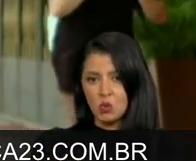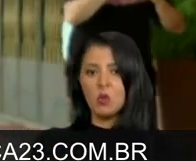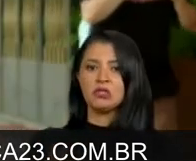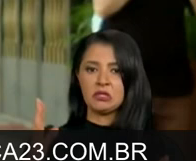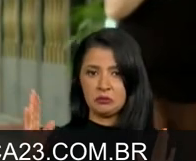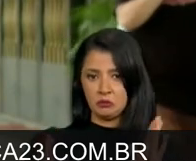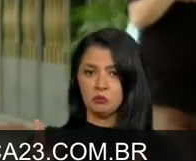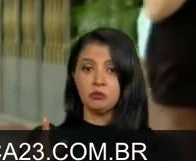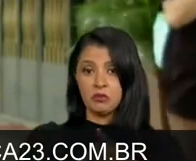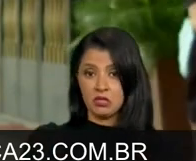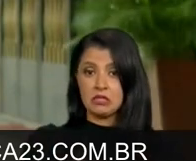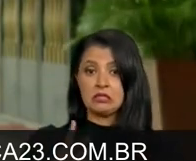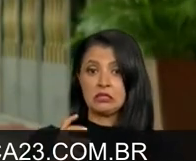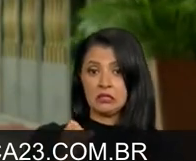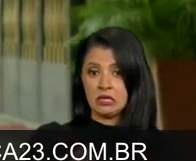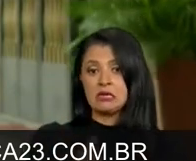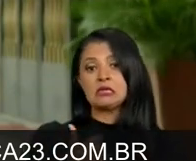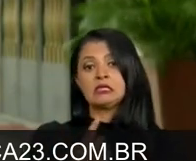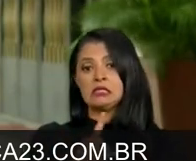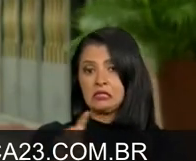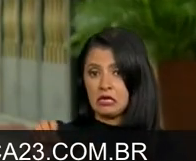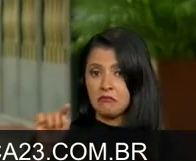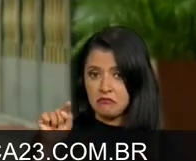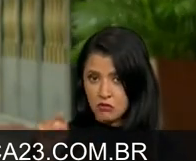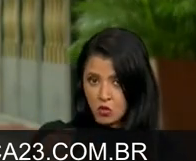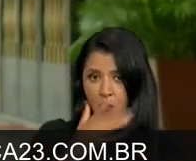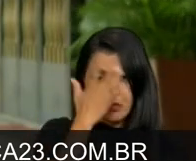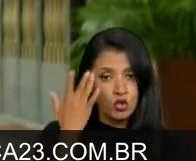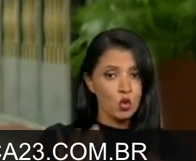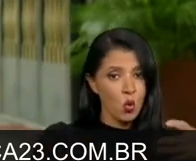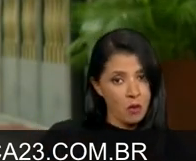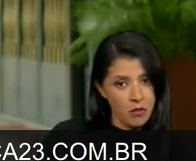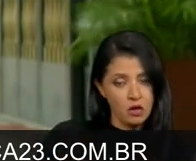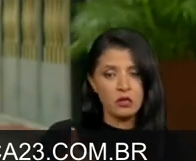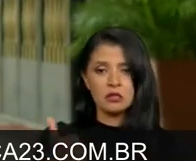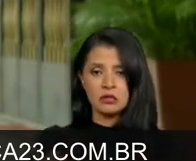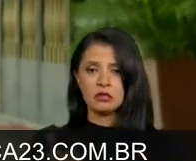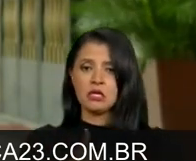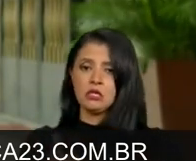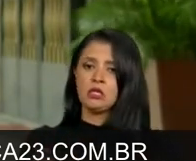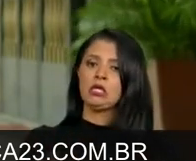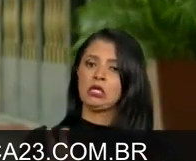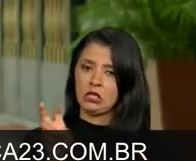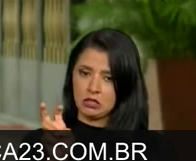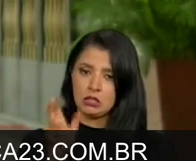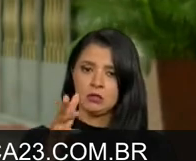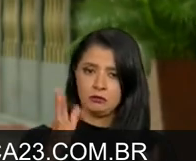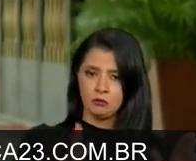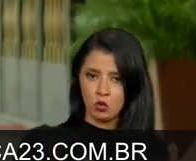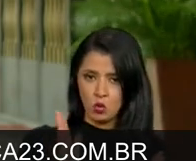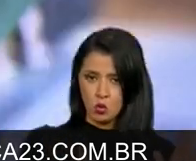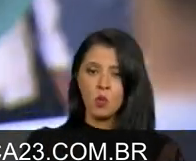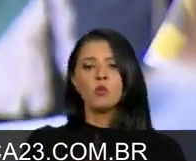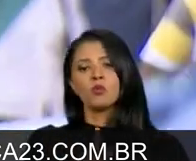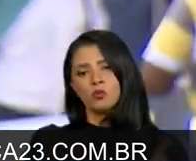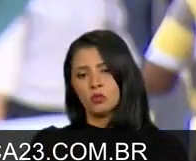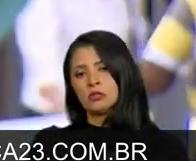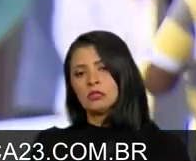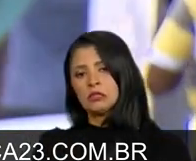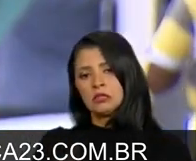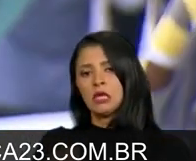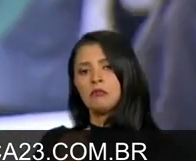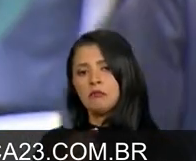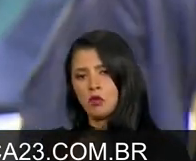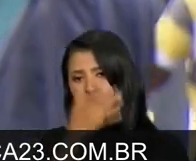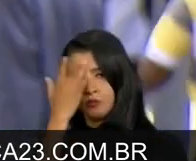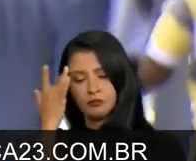mil habitantes, as de pessoas brancas pela mesma doença foram 115 óbitos por 100 mil habitantes. Homens